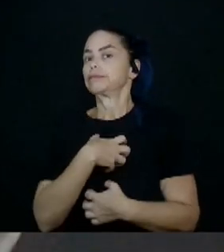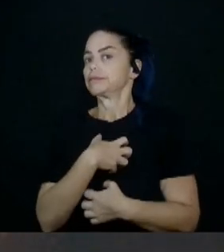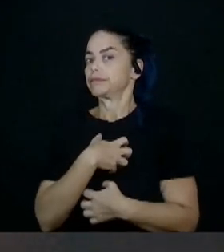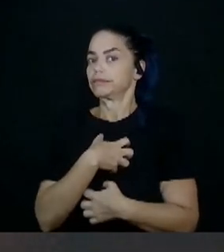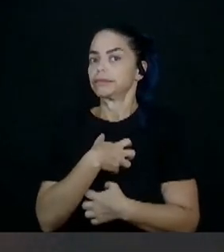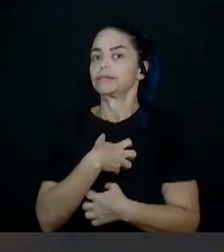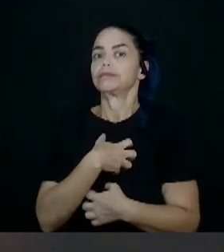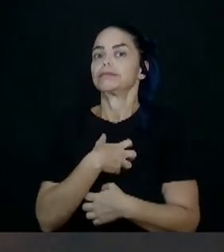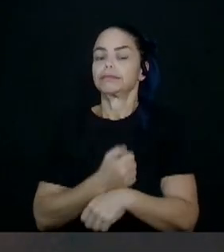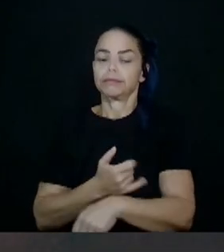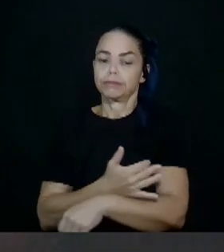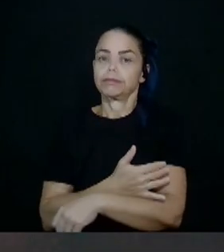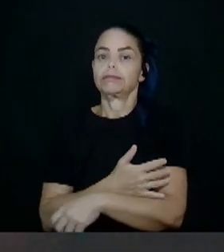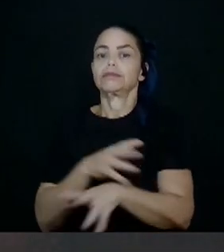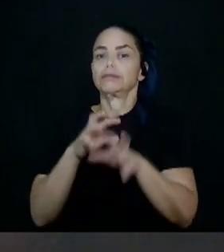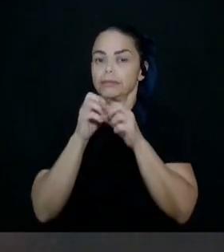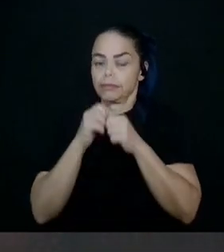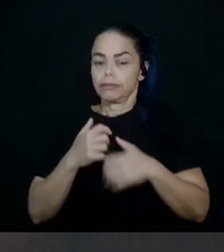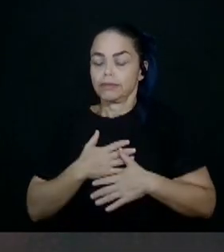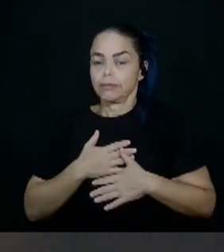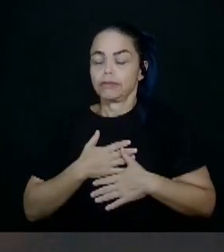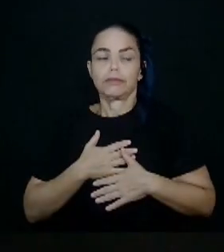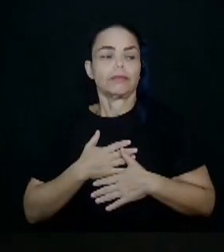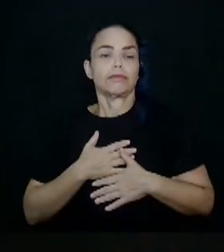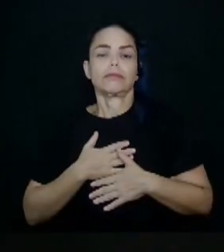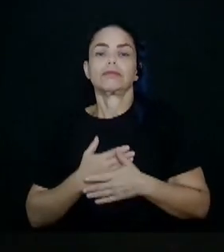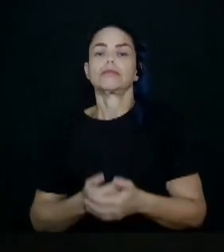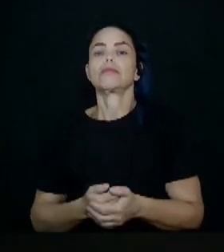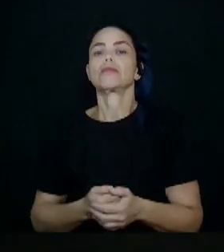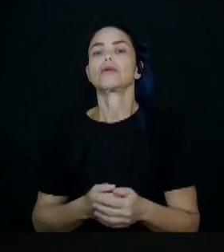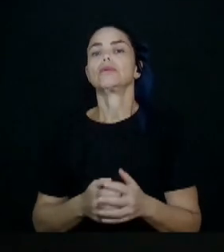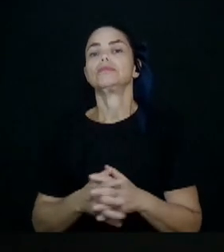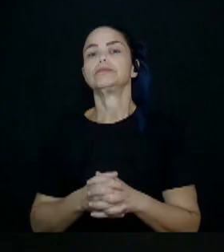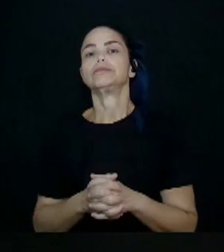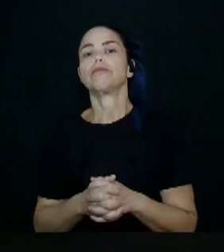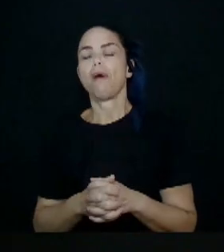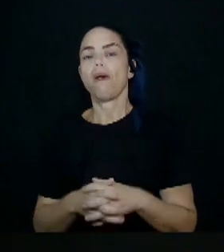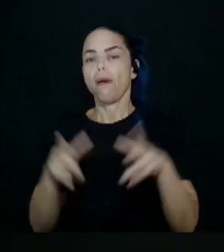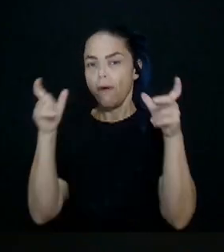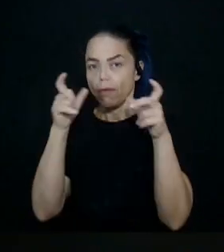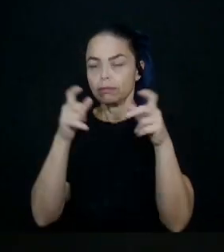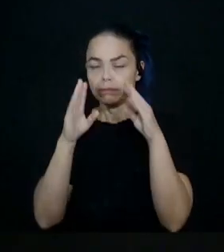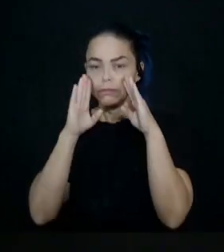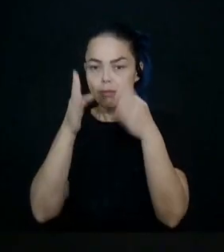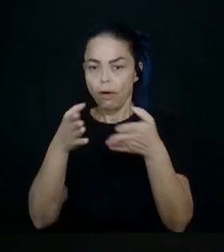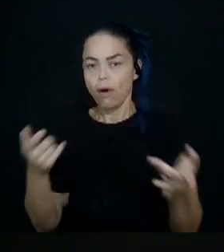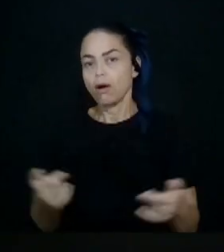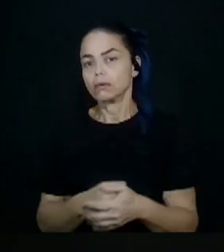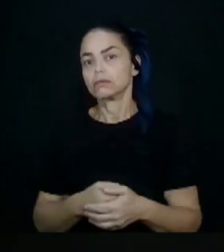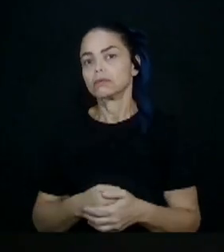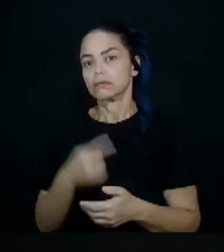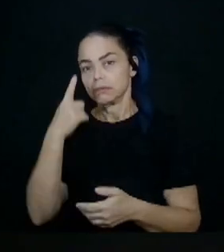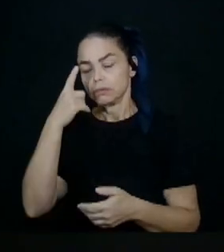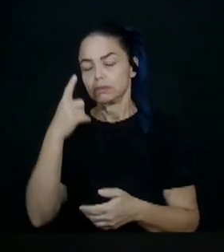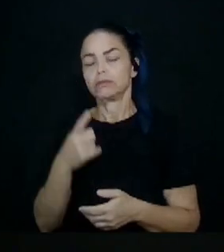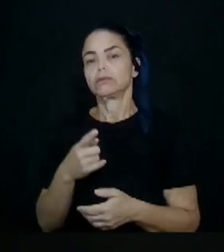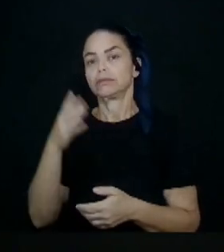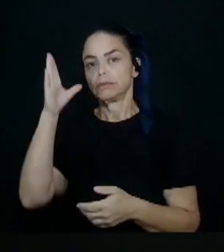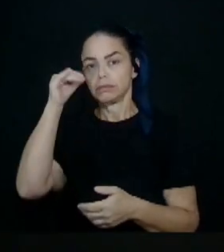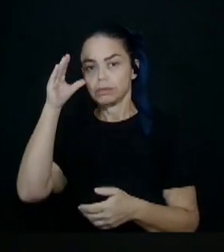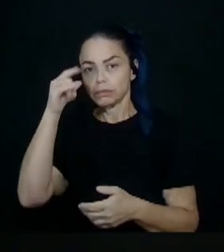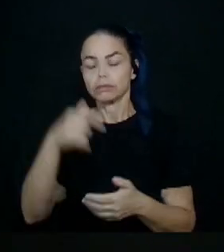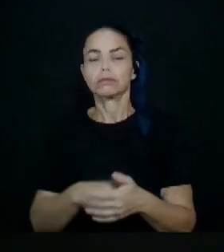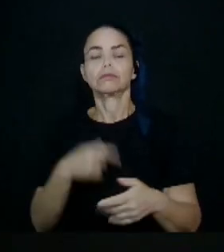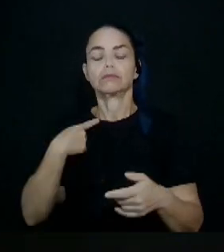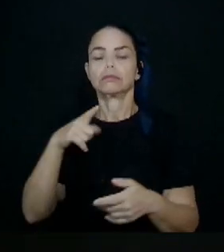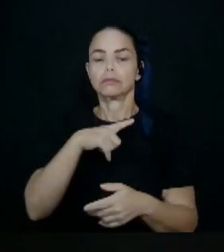pulsamos, né? Exato. E é nesse sentido. Exato. Quando você fala de atenção plena, né, é interessante, Anny, gostaria que você